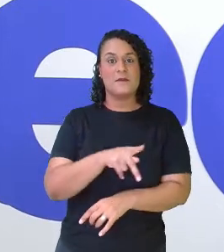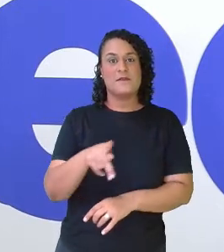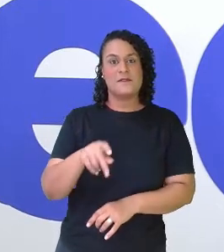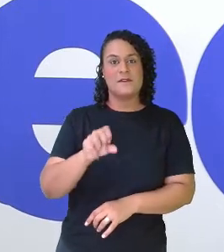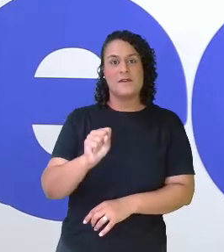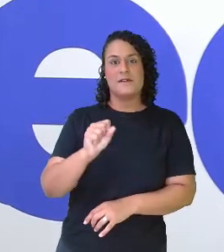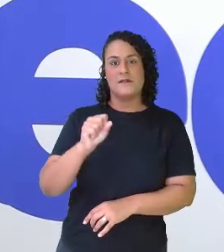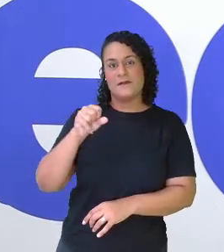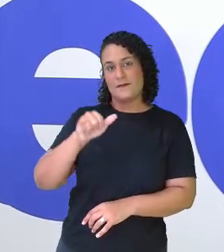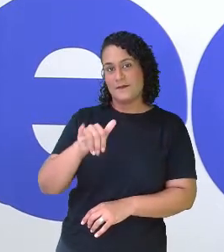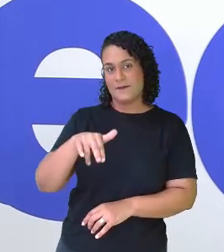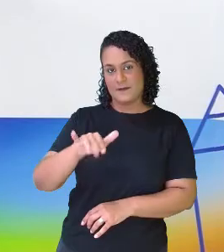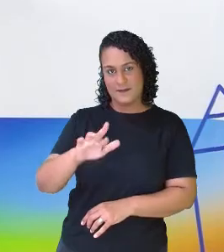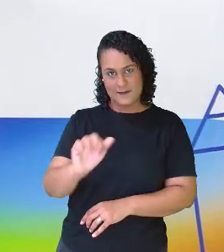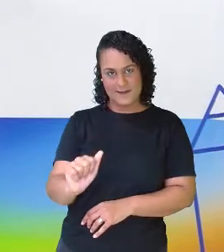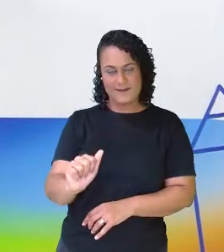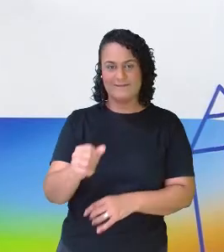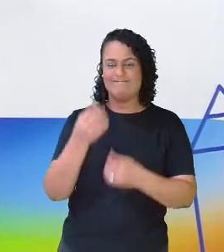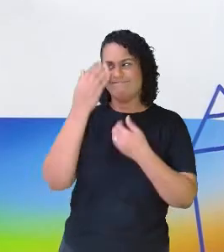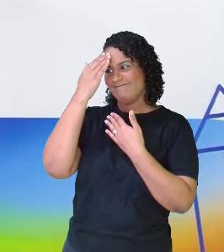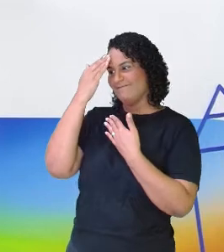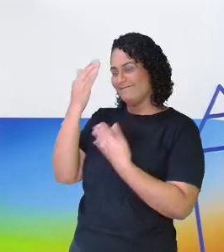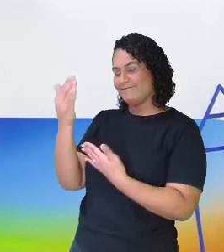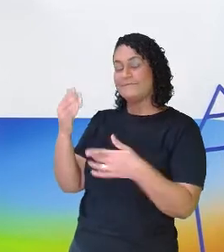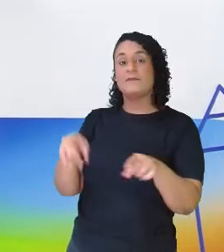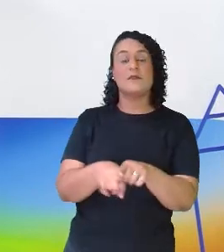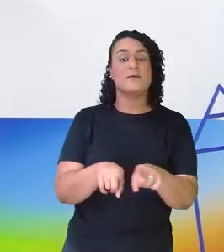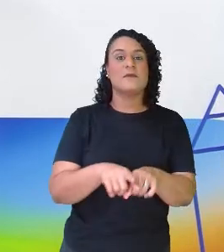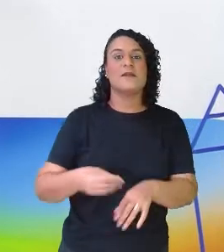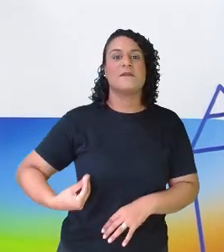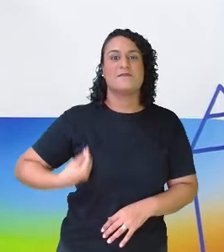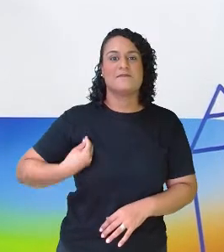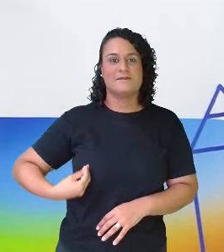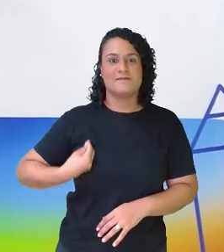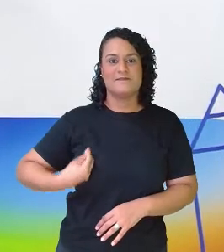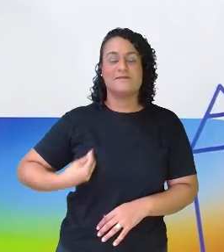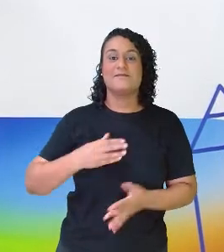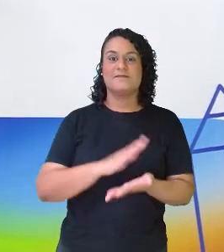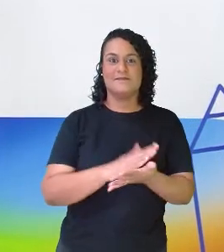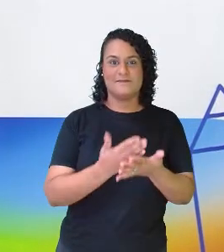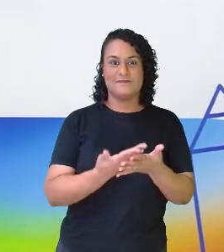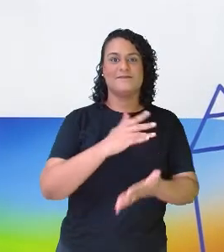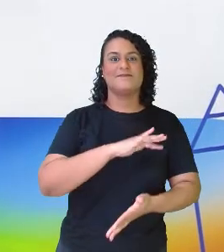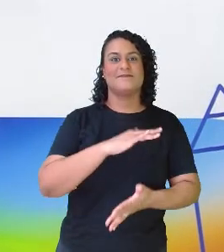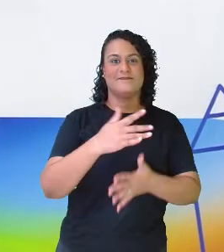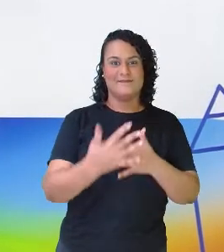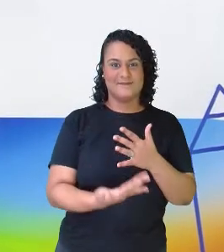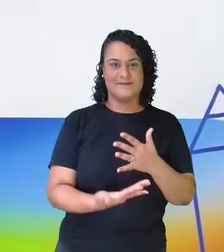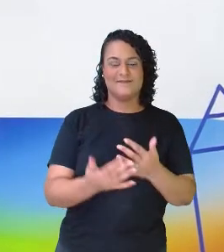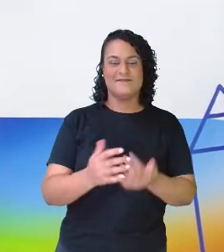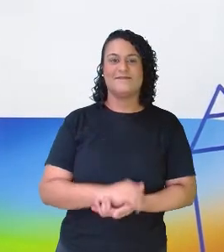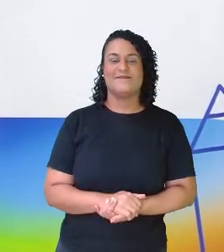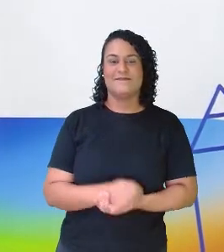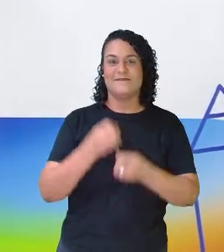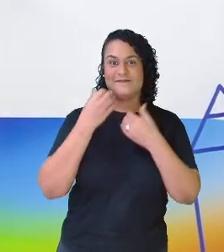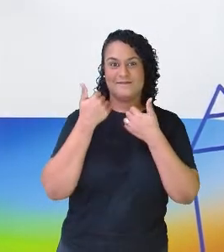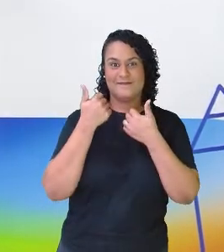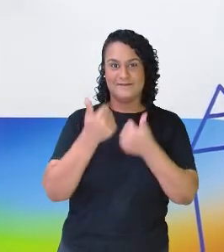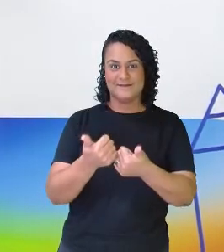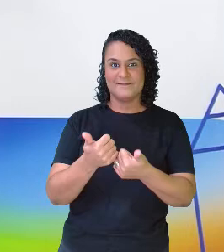maravilhosa. Obrigada, professora Márcia. E também a gente tem aqui, ó, a nossa intérprete. Tudo